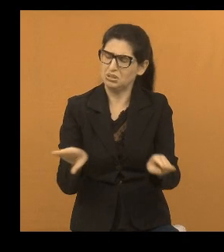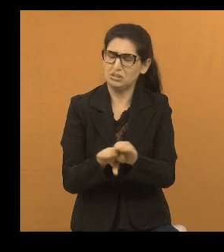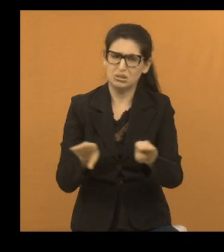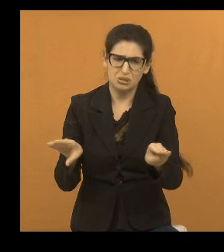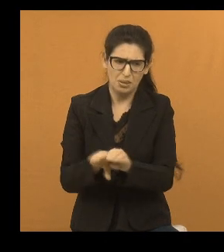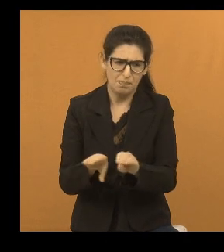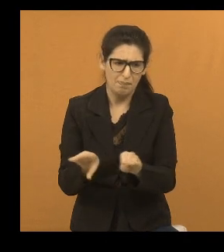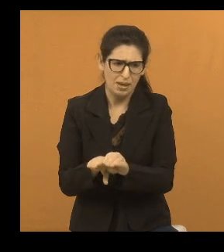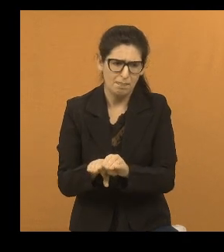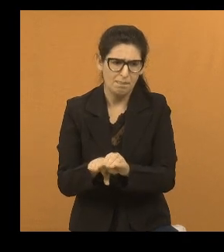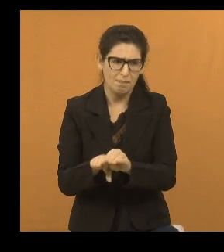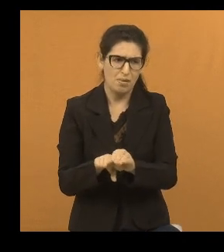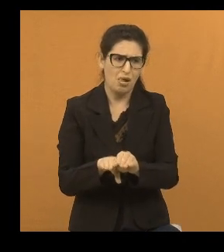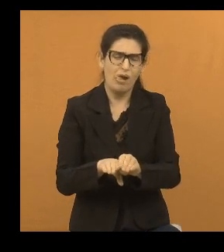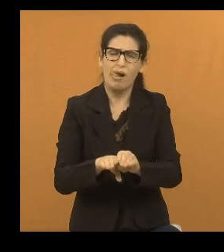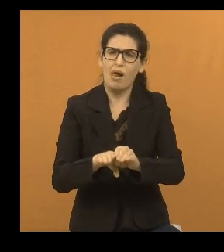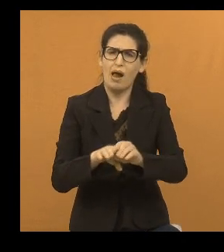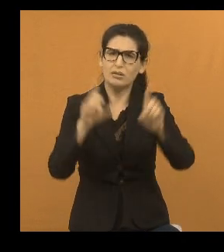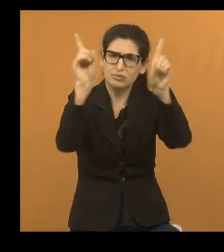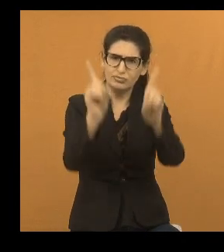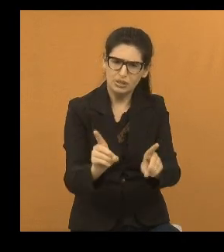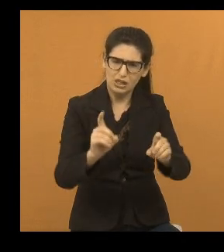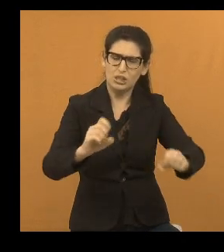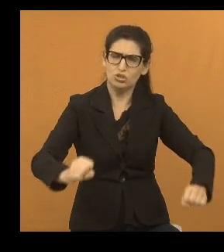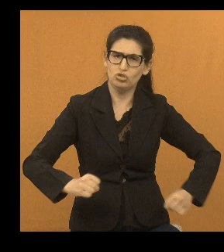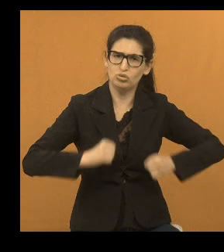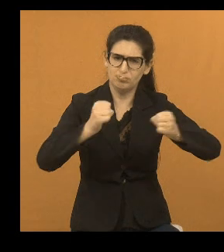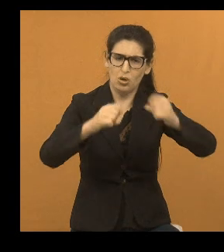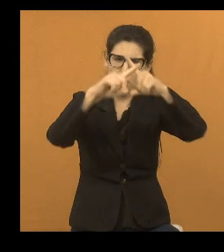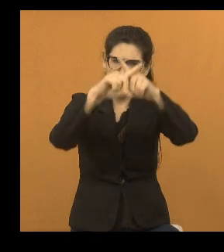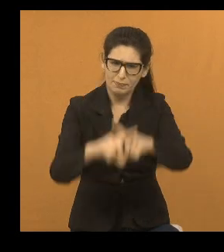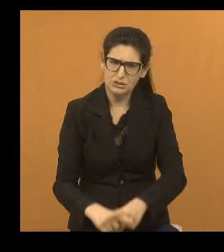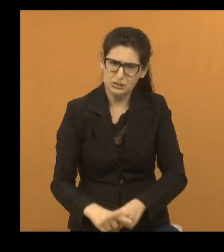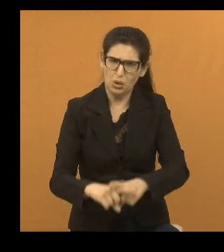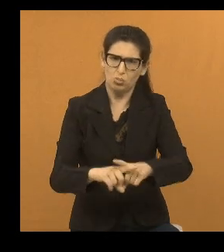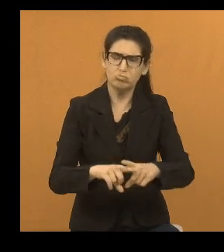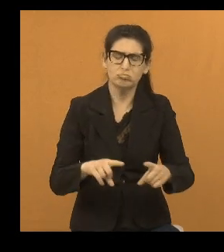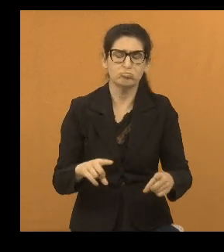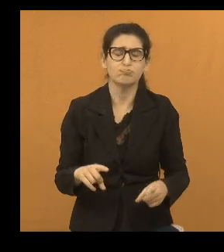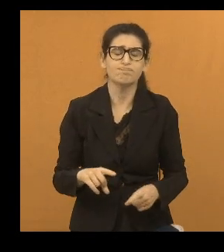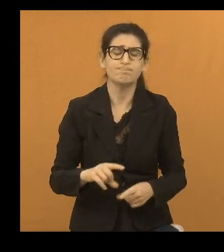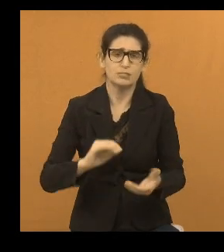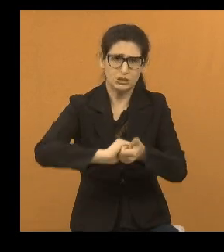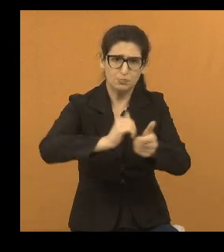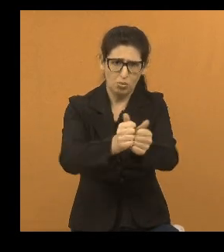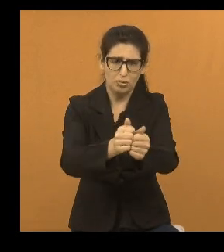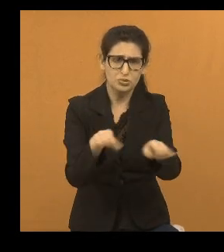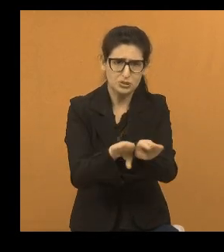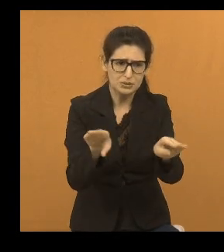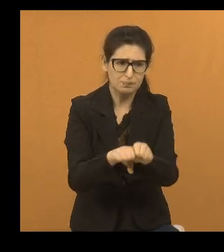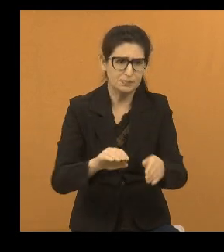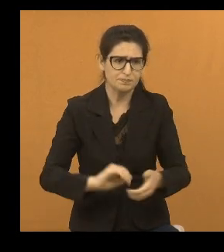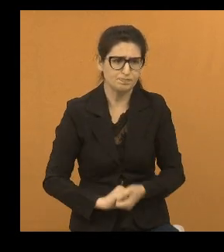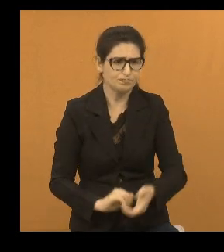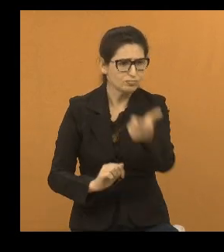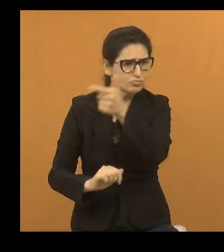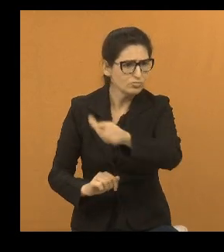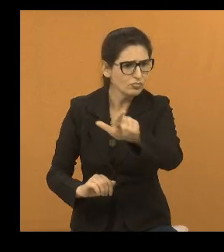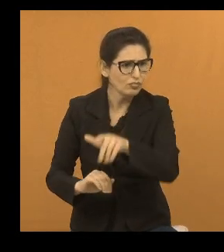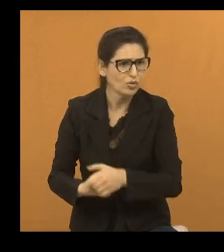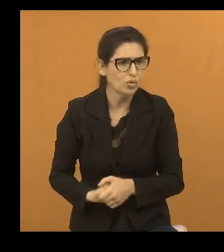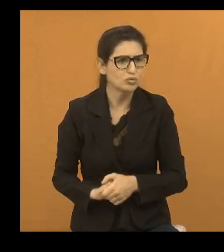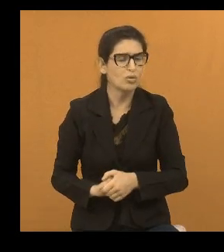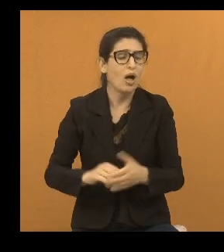próxima proposta é a proposta 8. Então, a gente está falando dos solos de várzea do